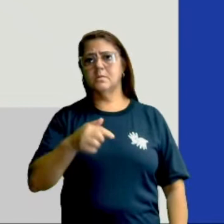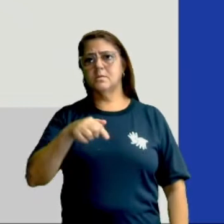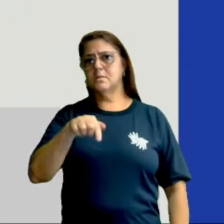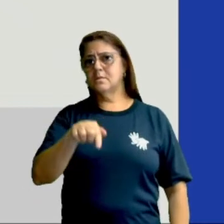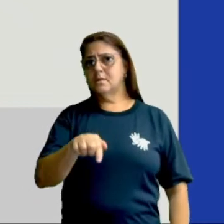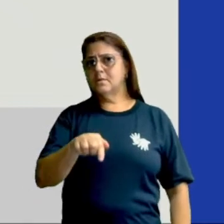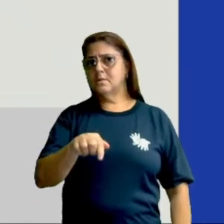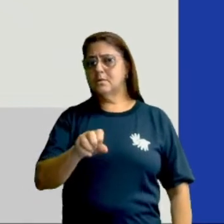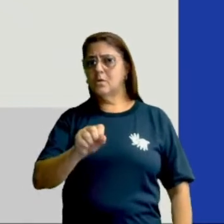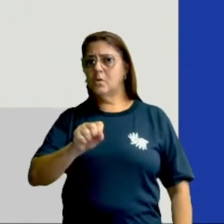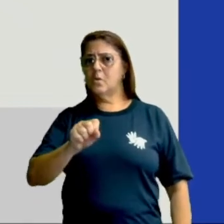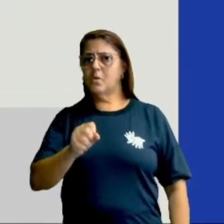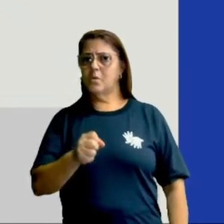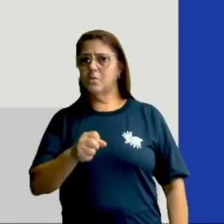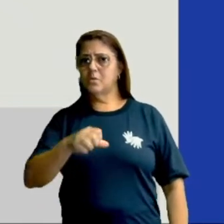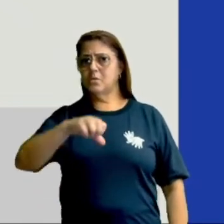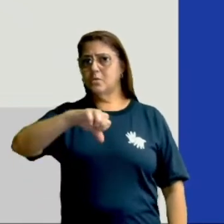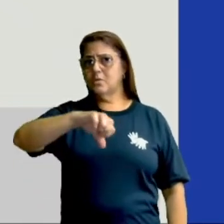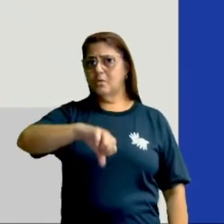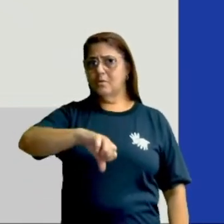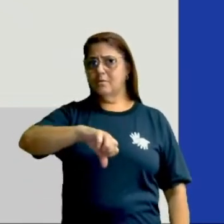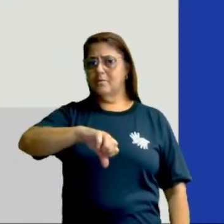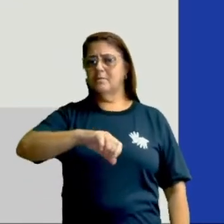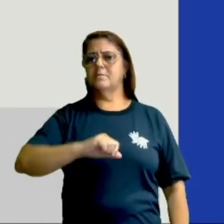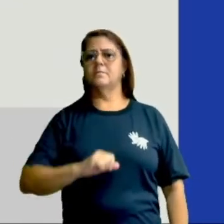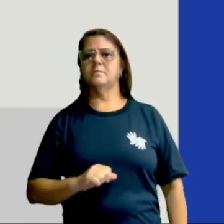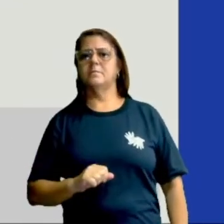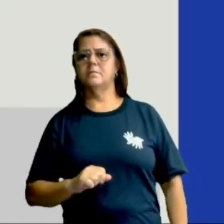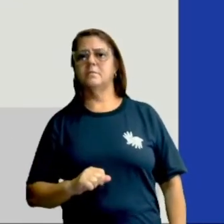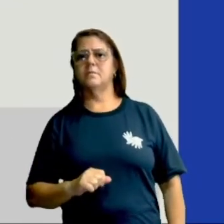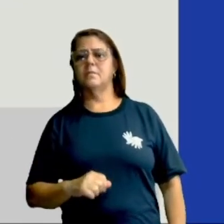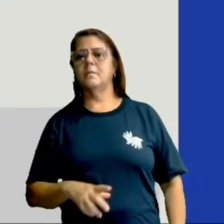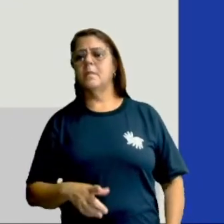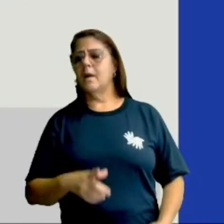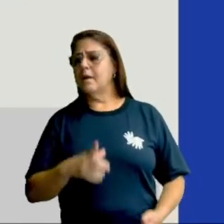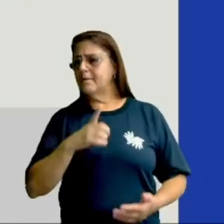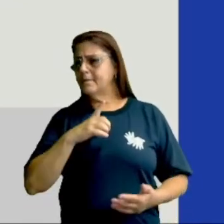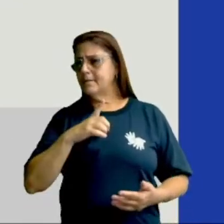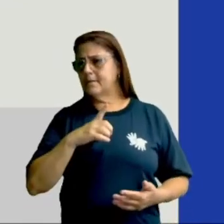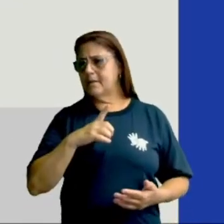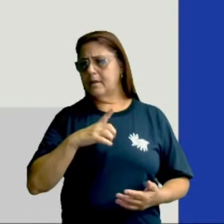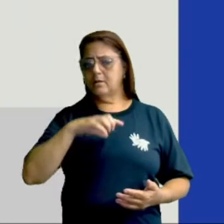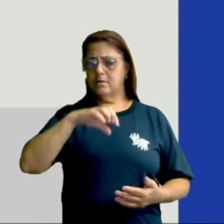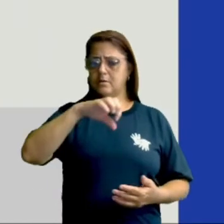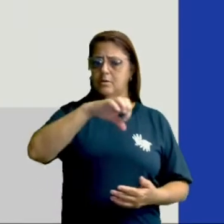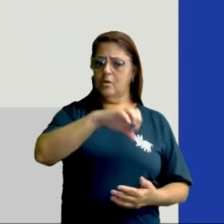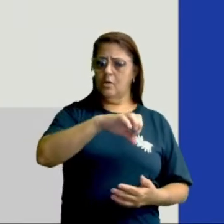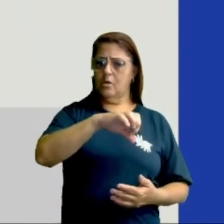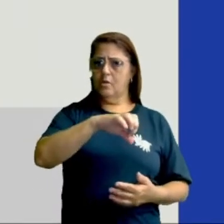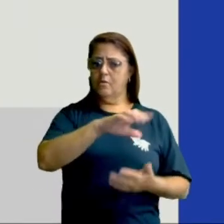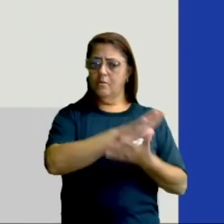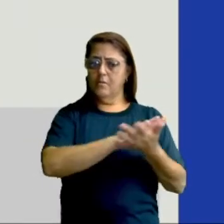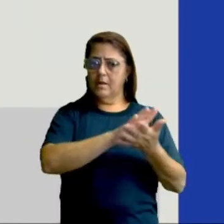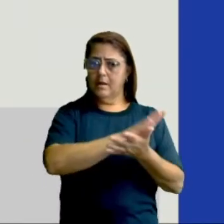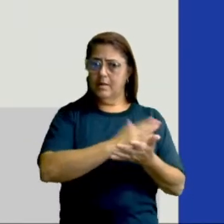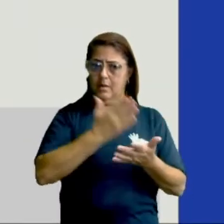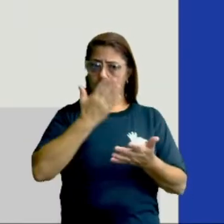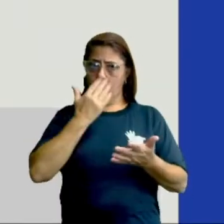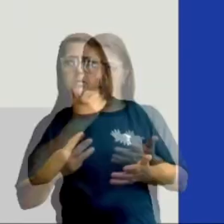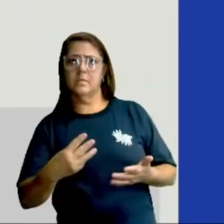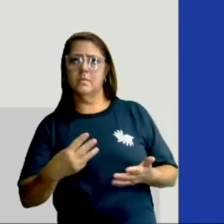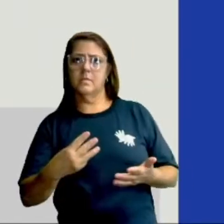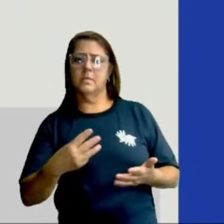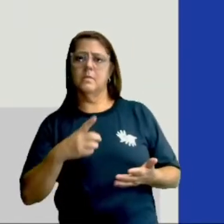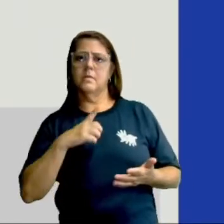6, 7, 8, 9. Então, aqui, ó, tem os 9 brigadeiros que ela